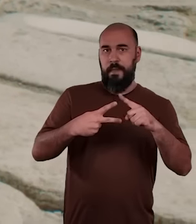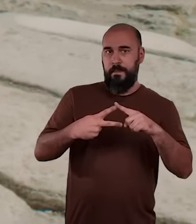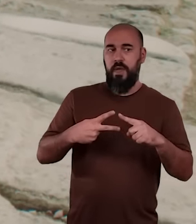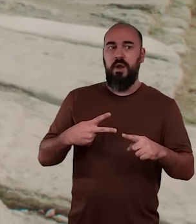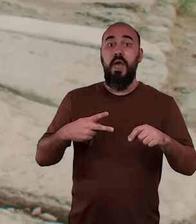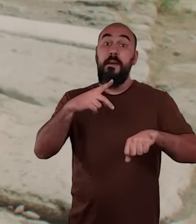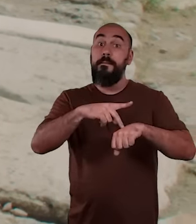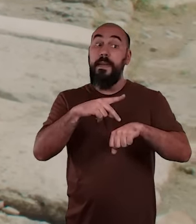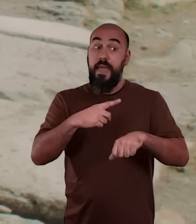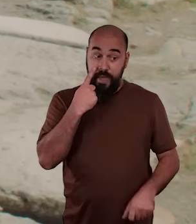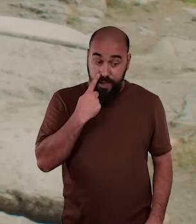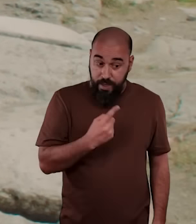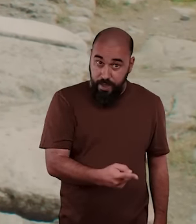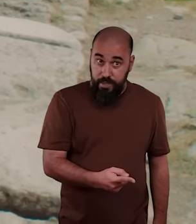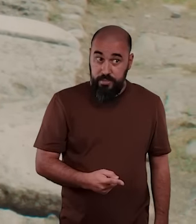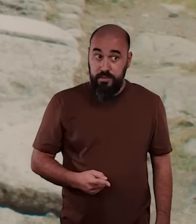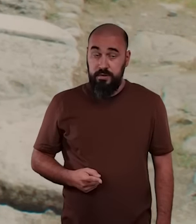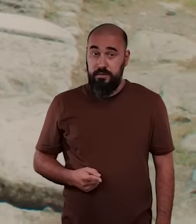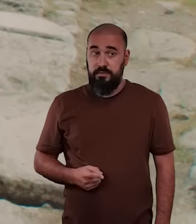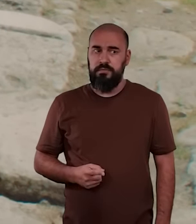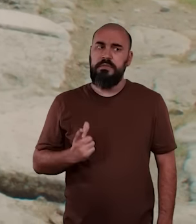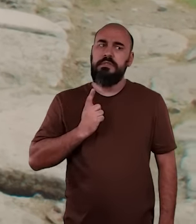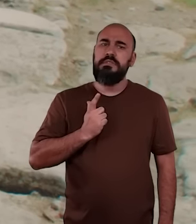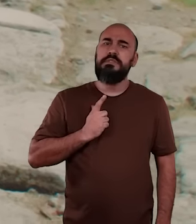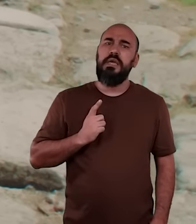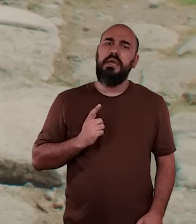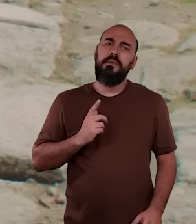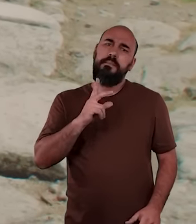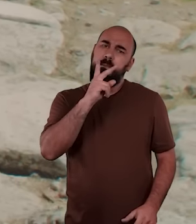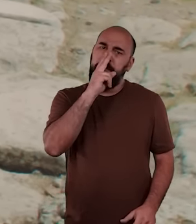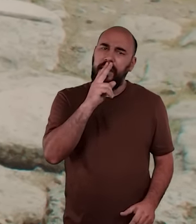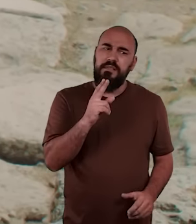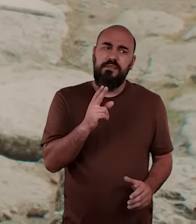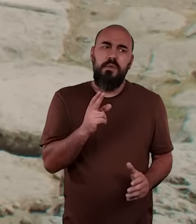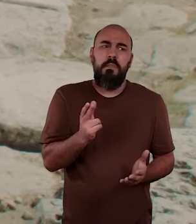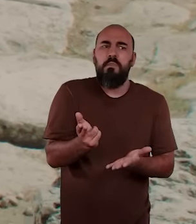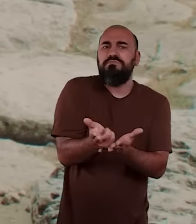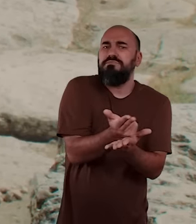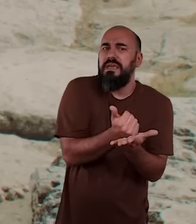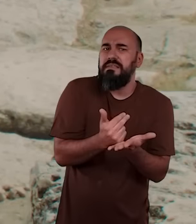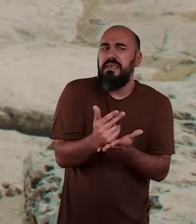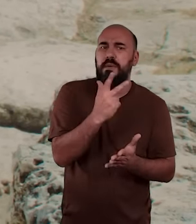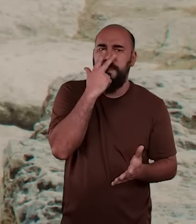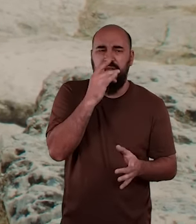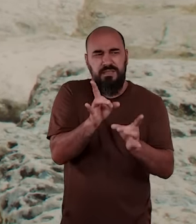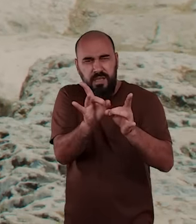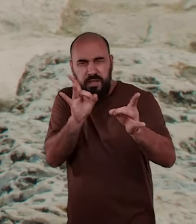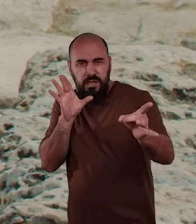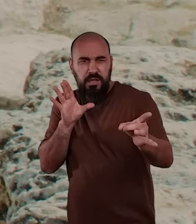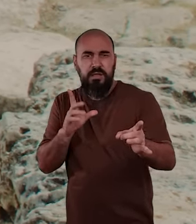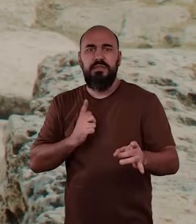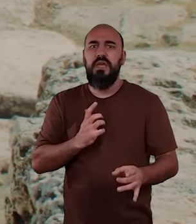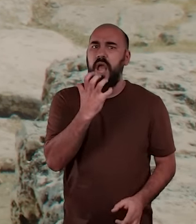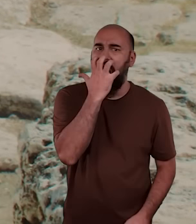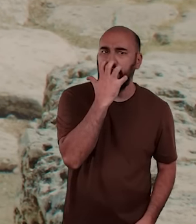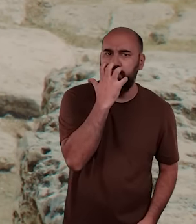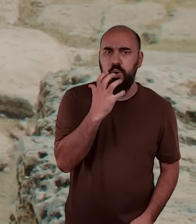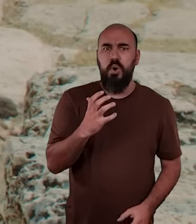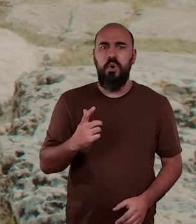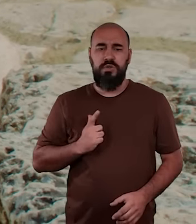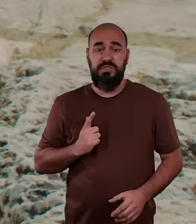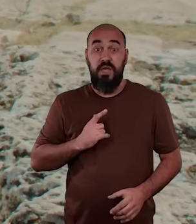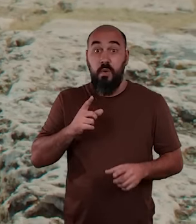causa dessa pedra aqui. Você está vendo o que é a cena, provavelmente, de uma caçada. Você tem aqui um cachorro e aqui